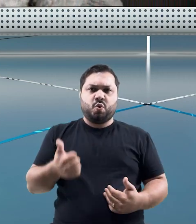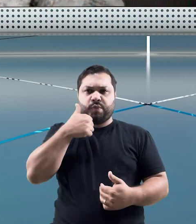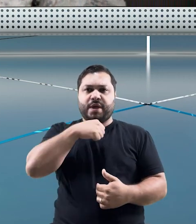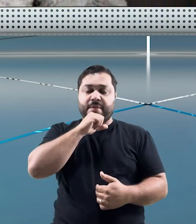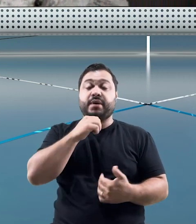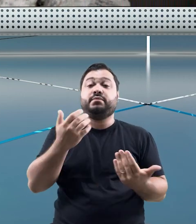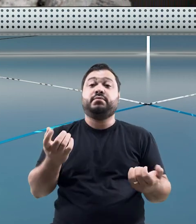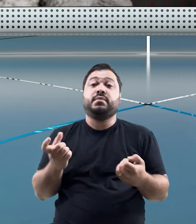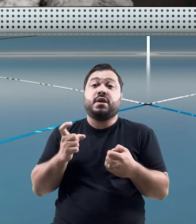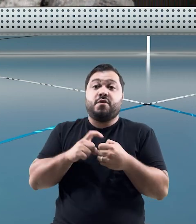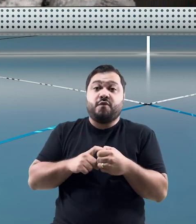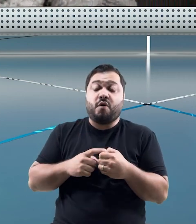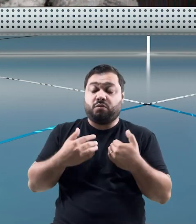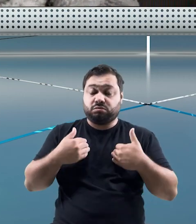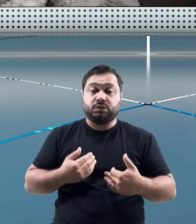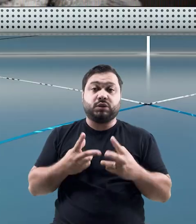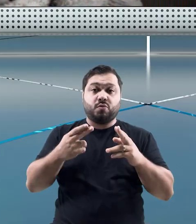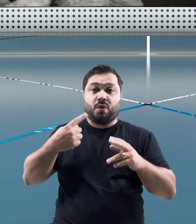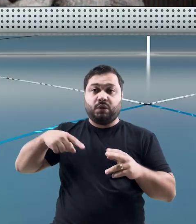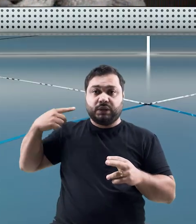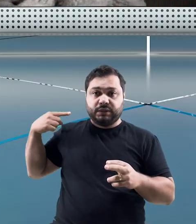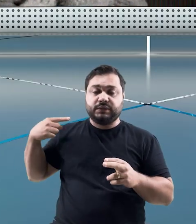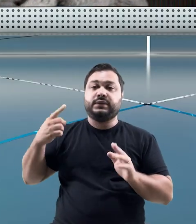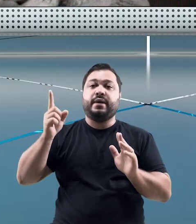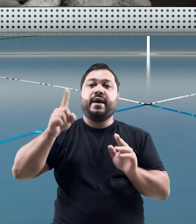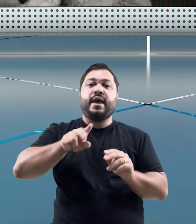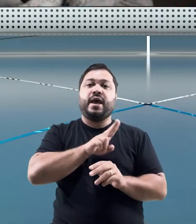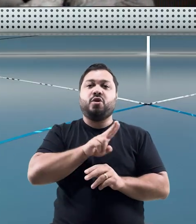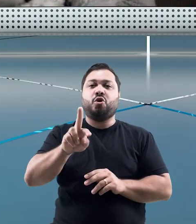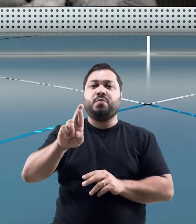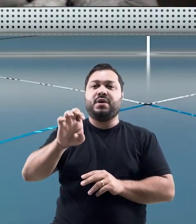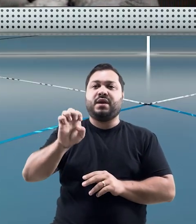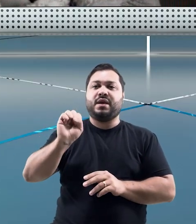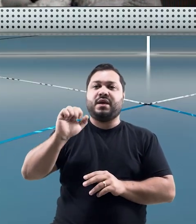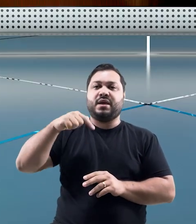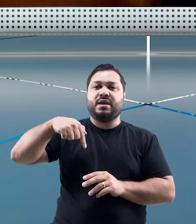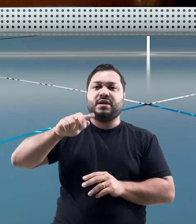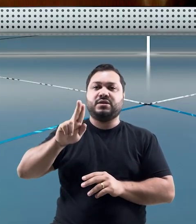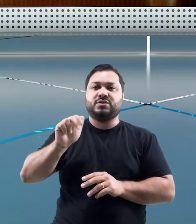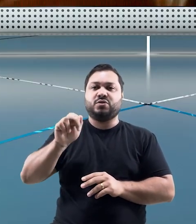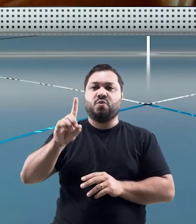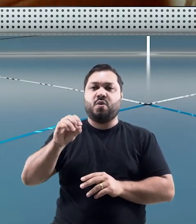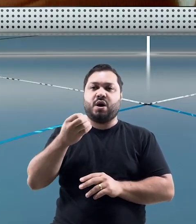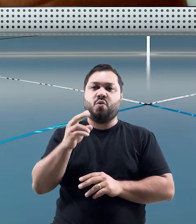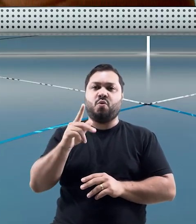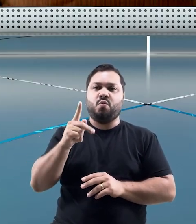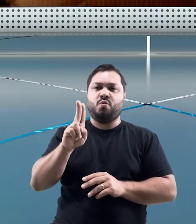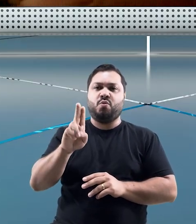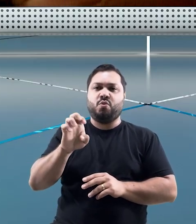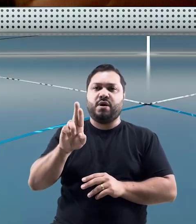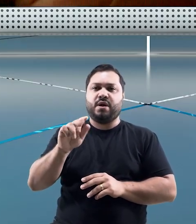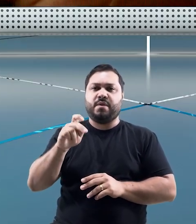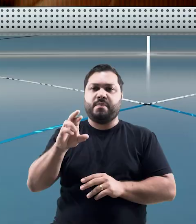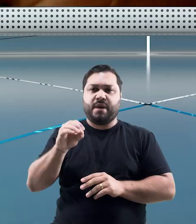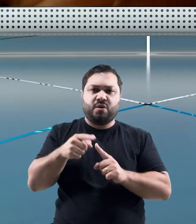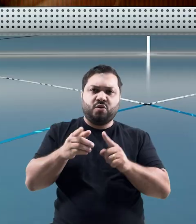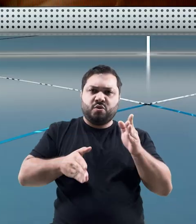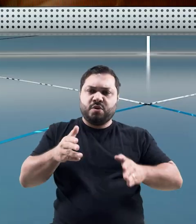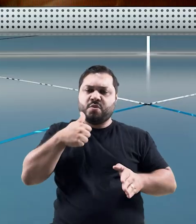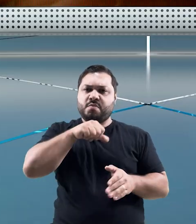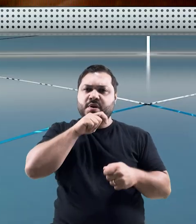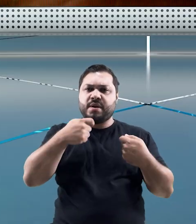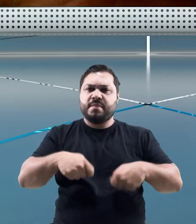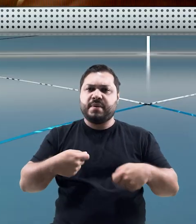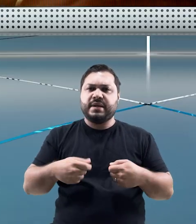mãe, para que ele volte a ser como era antes. É o chamado resguardo ou puerpério. E durante esse período, as